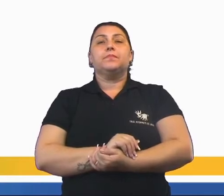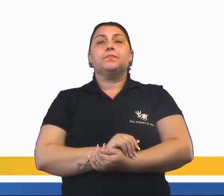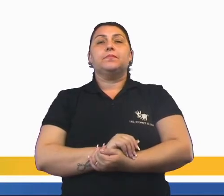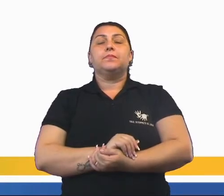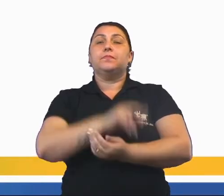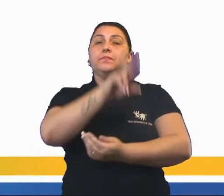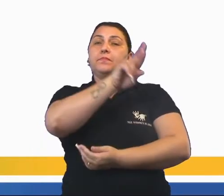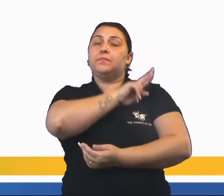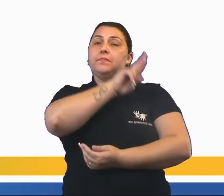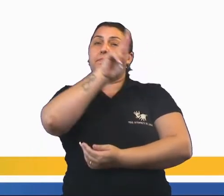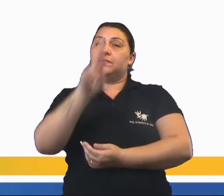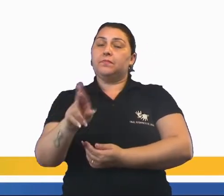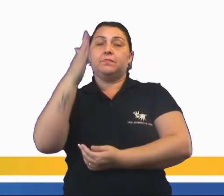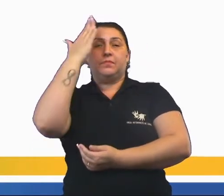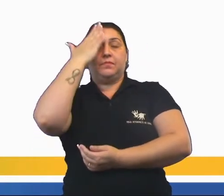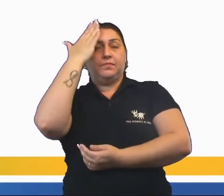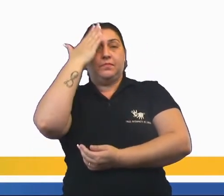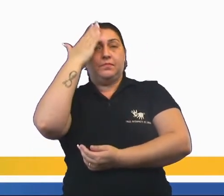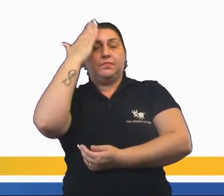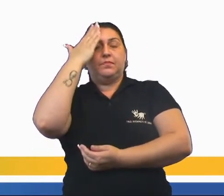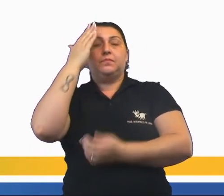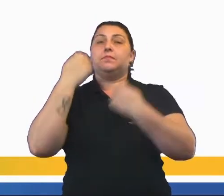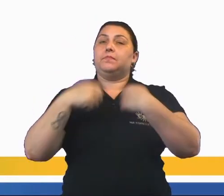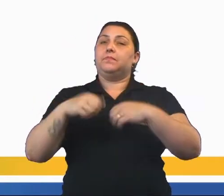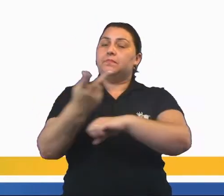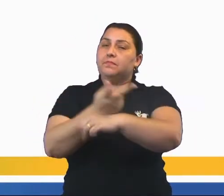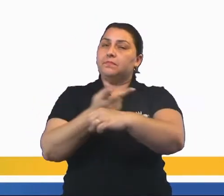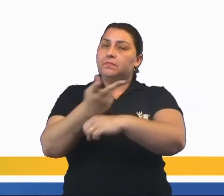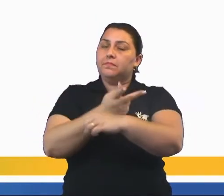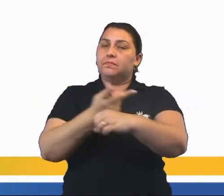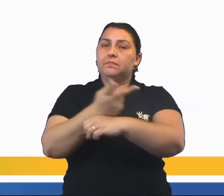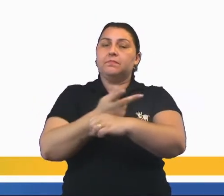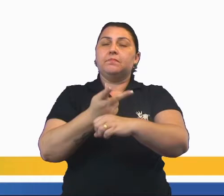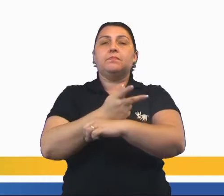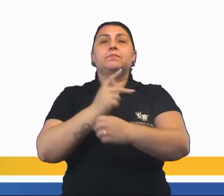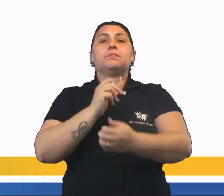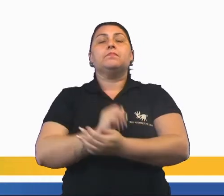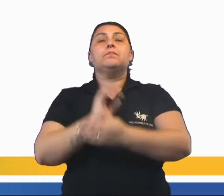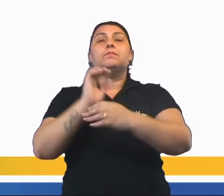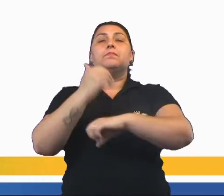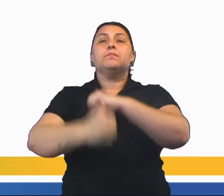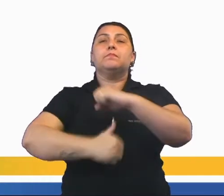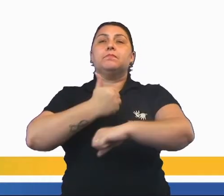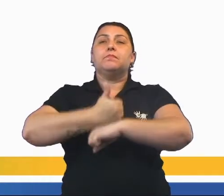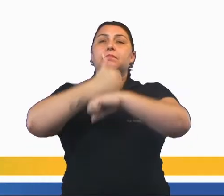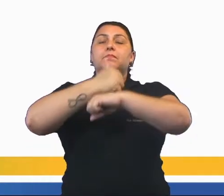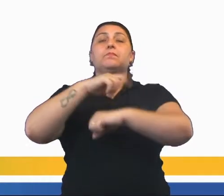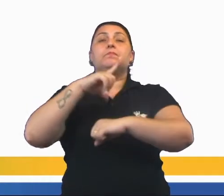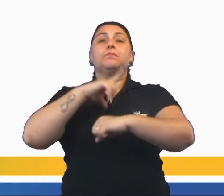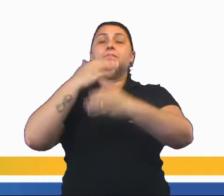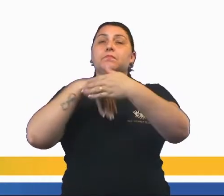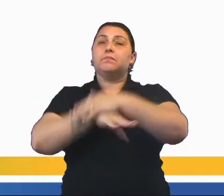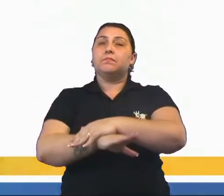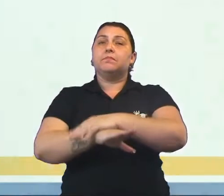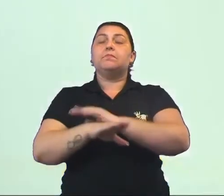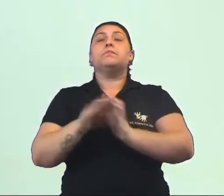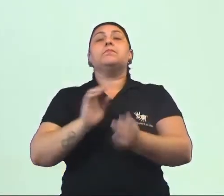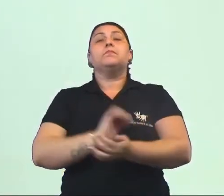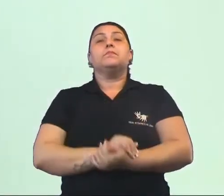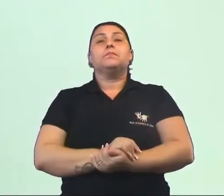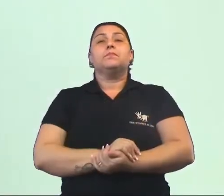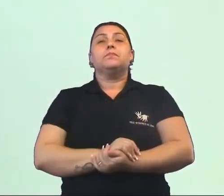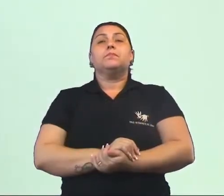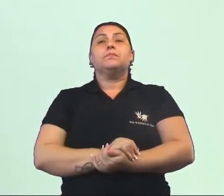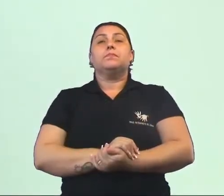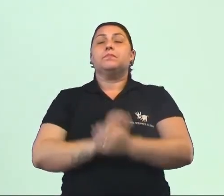essa religião, ela deve compreender isso, deve buscar que os seus adeptos e a sua liderança tenham uma reserva